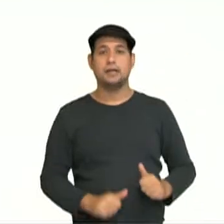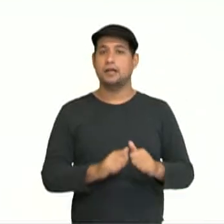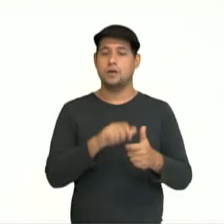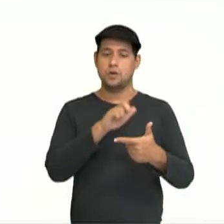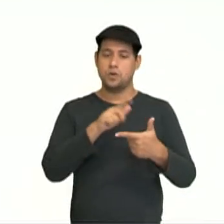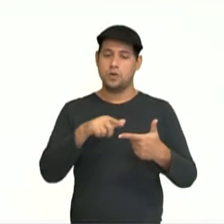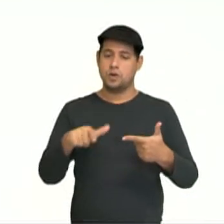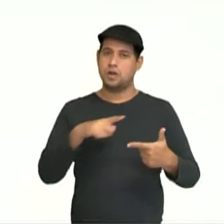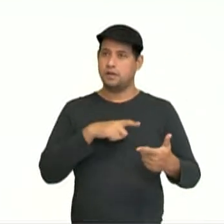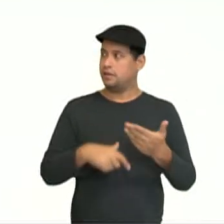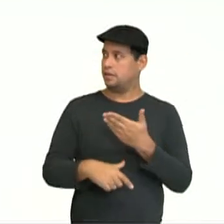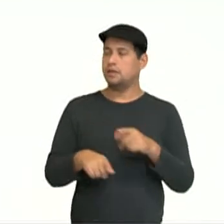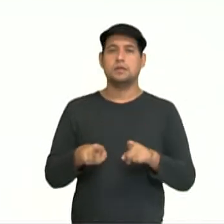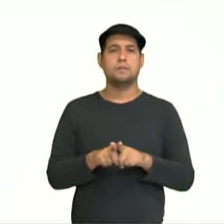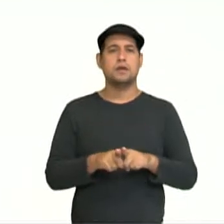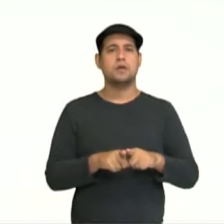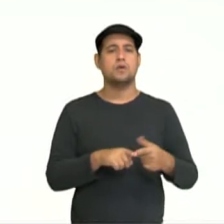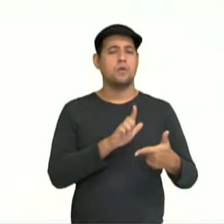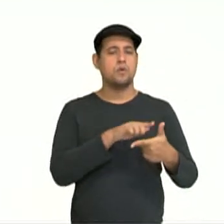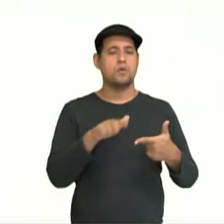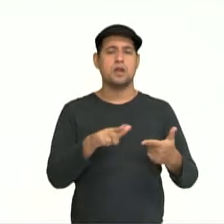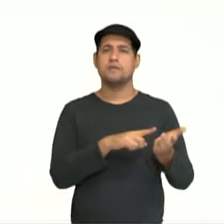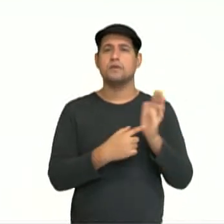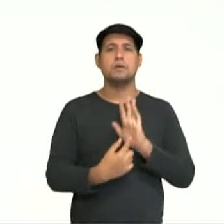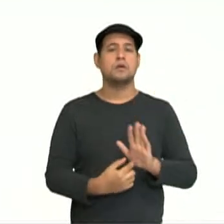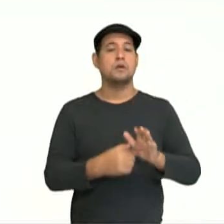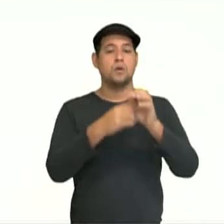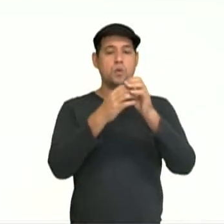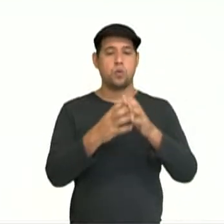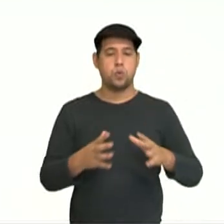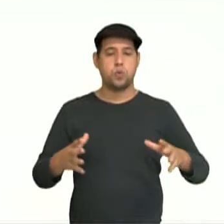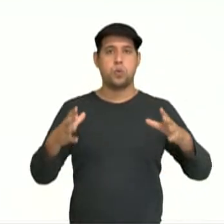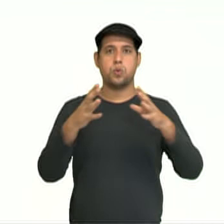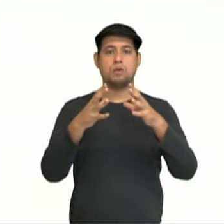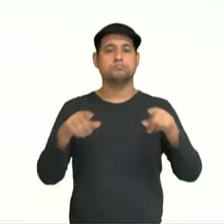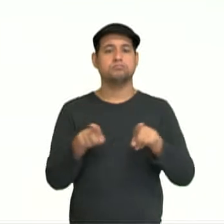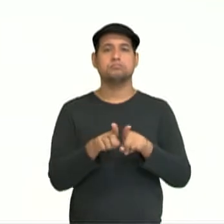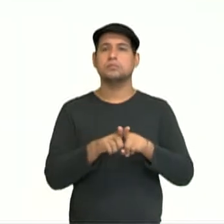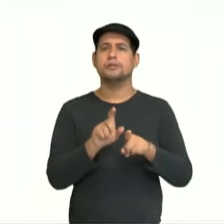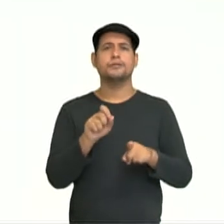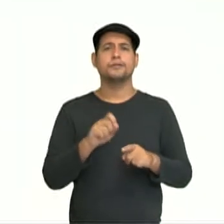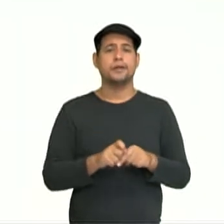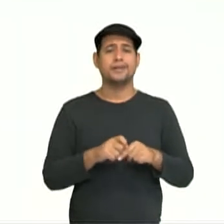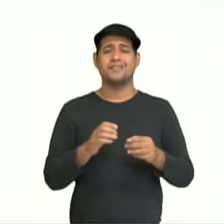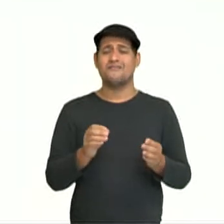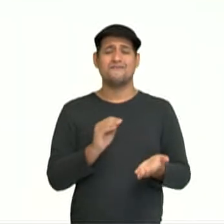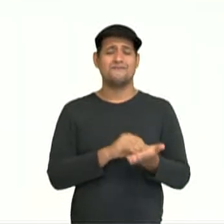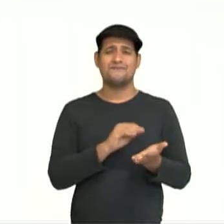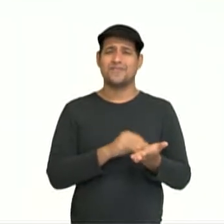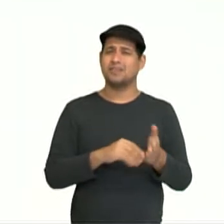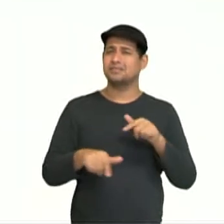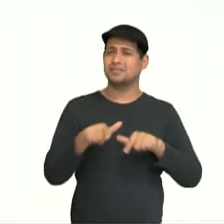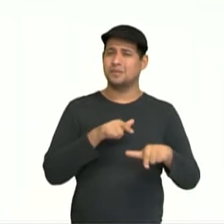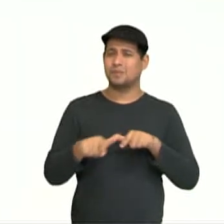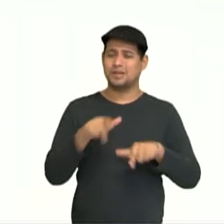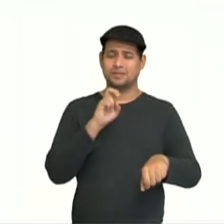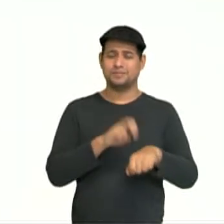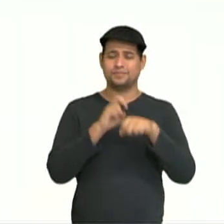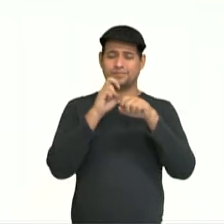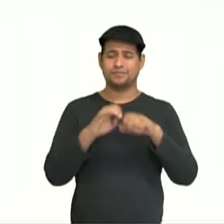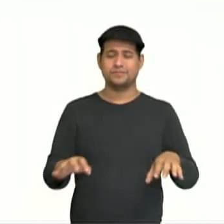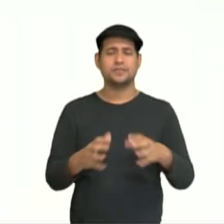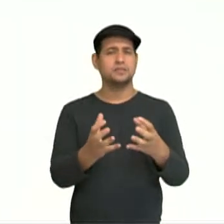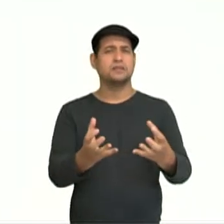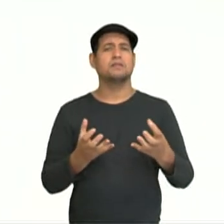que está aqui ao lado. Este gráfico mostra o aumento acentuado do nível de desemprego durante a pandemia. E eu quero